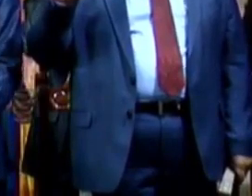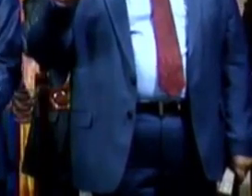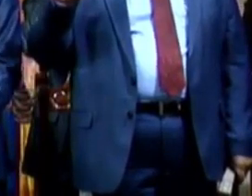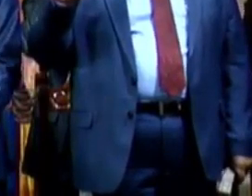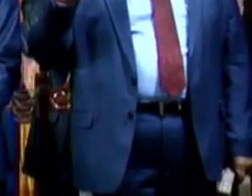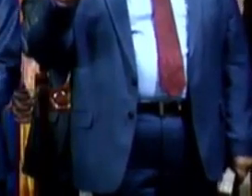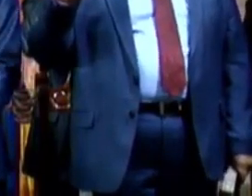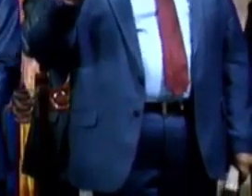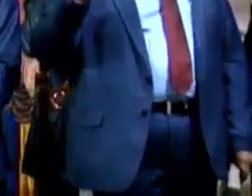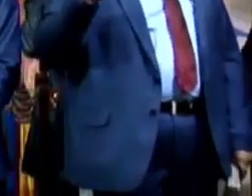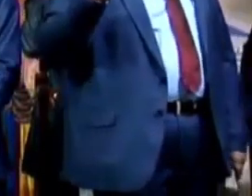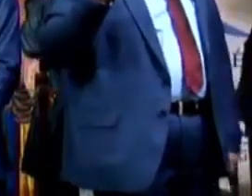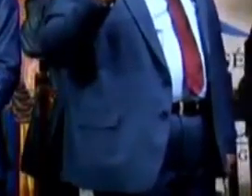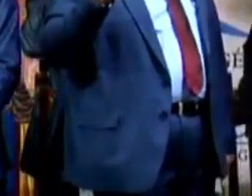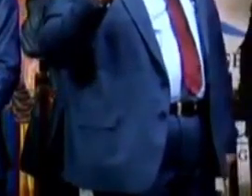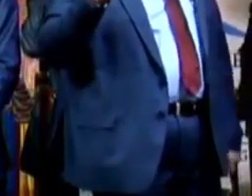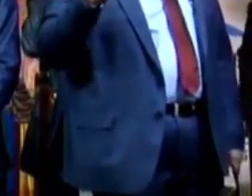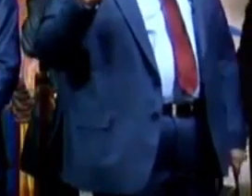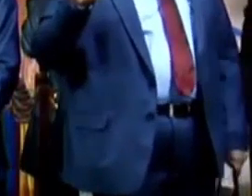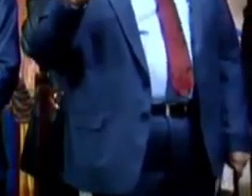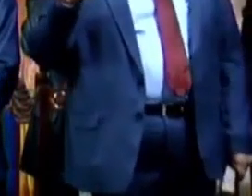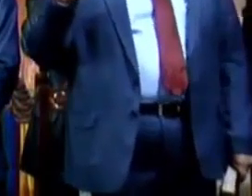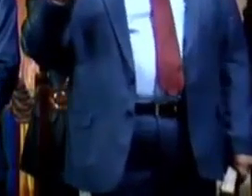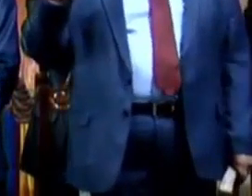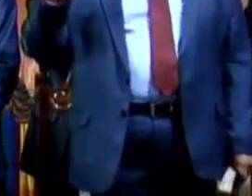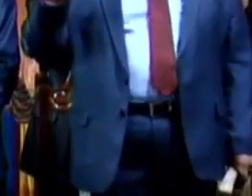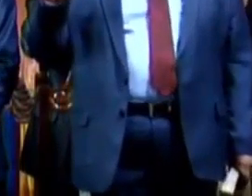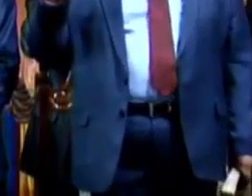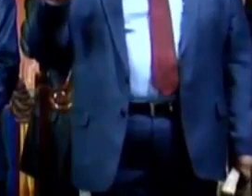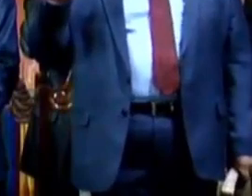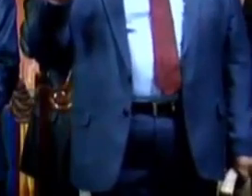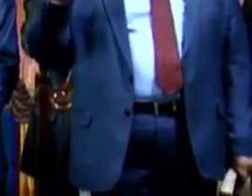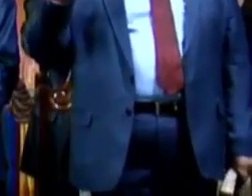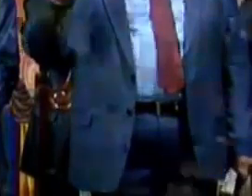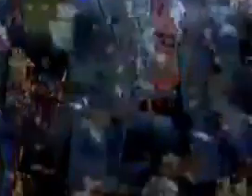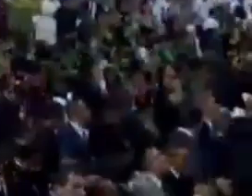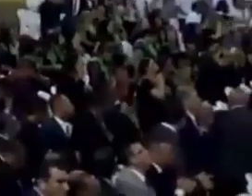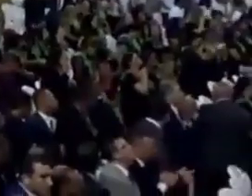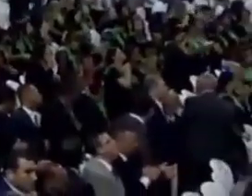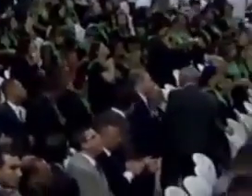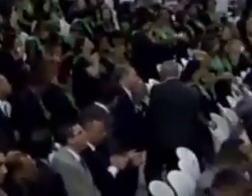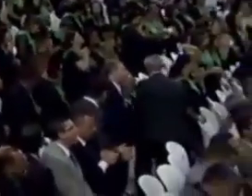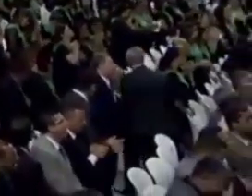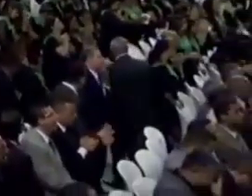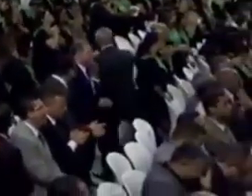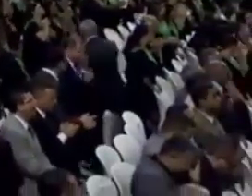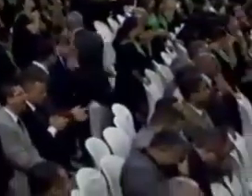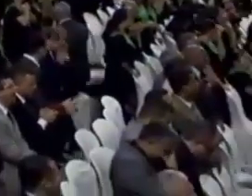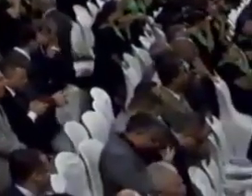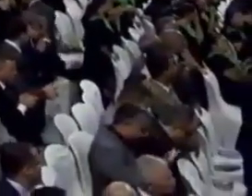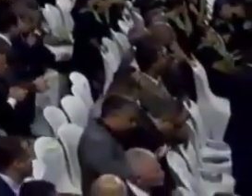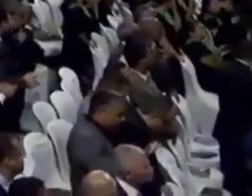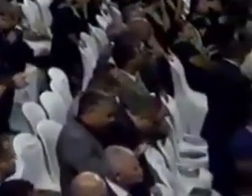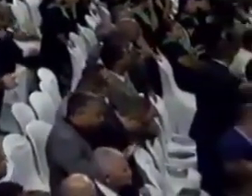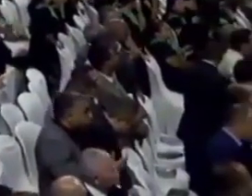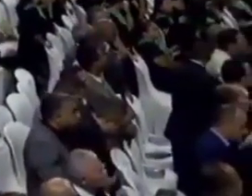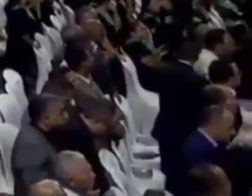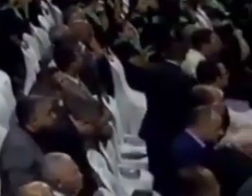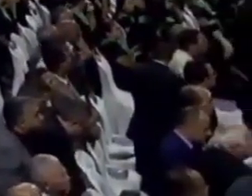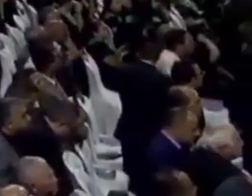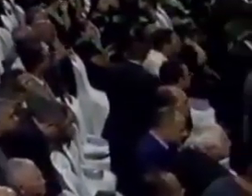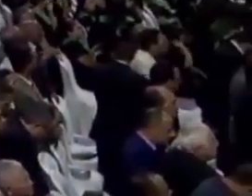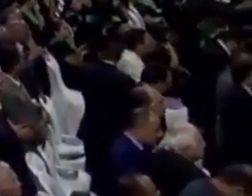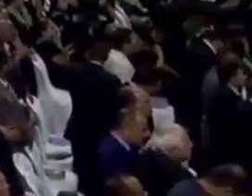Onde está a primeira pessoa que em meio a tudo isso há no seu coração o